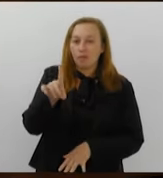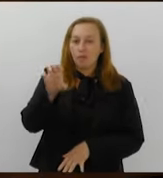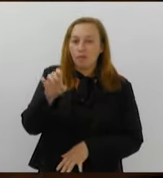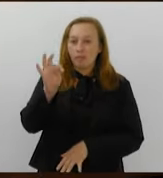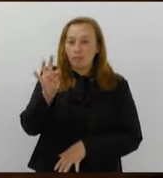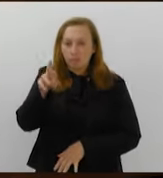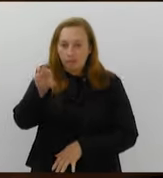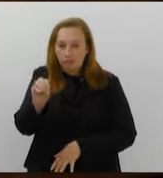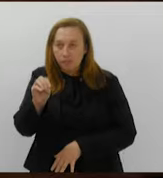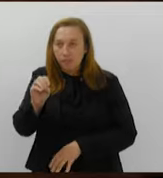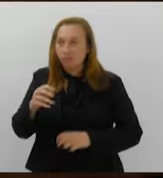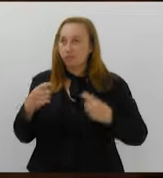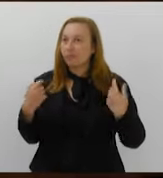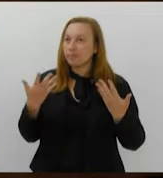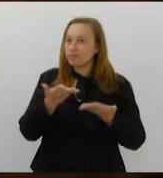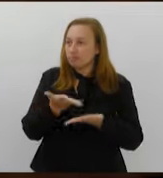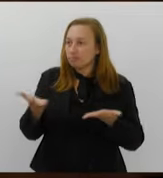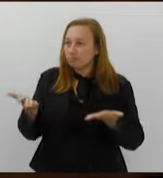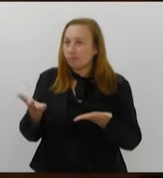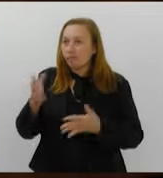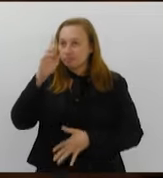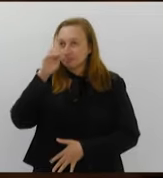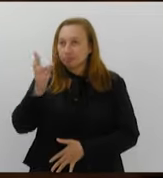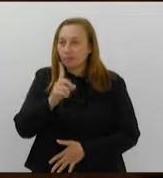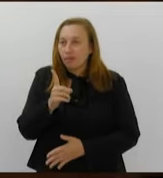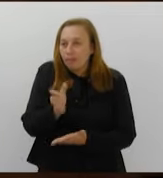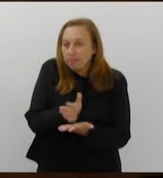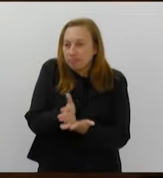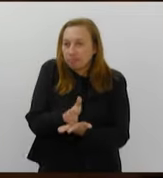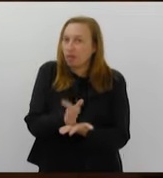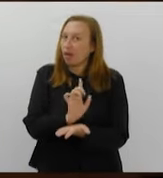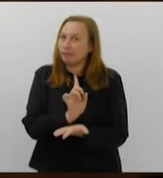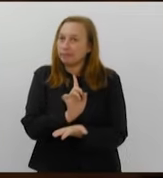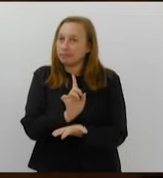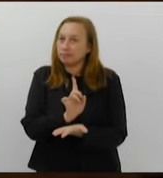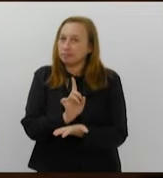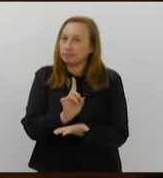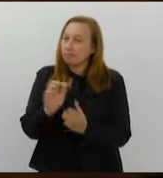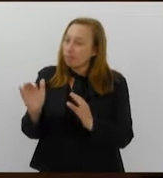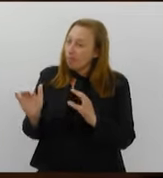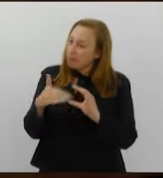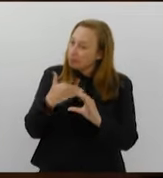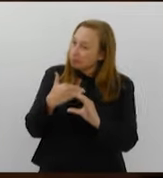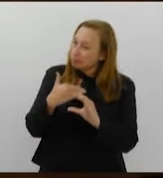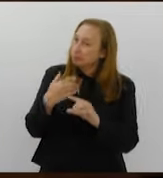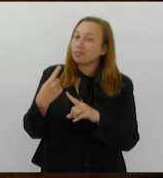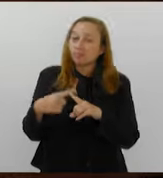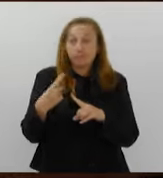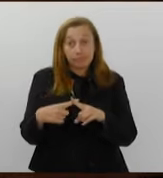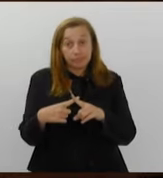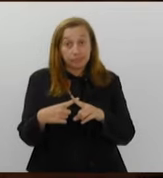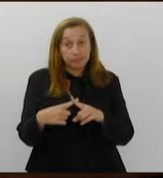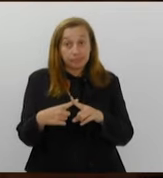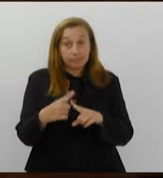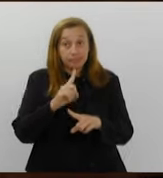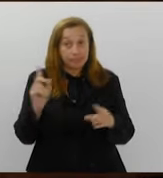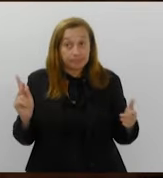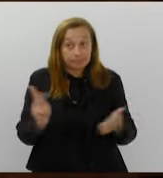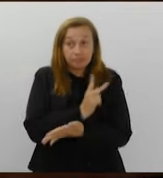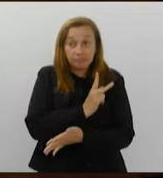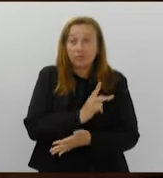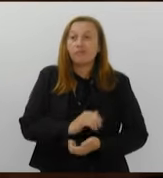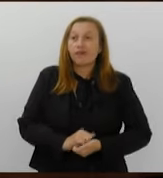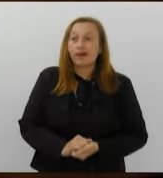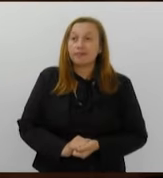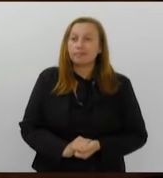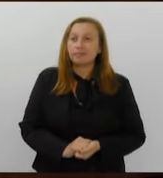e espero que o senhor não fique em cima do muro de novo. Mande para cá, porque caso contrário, se o senhor não